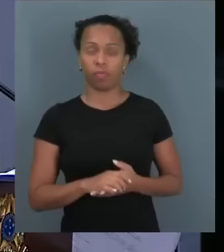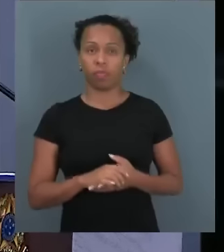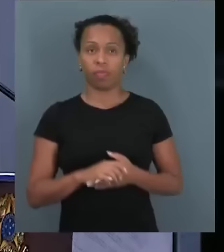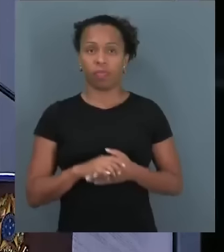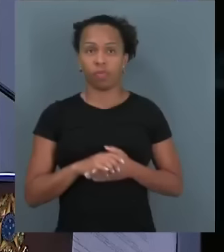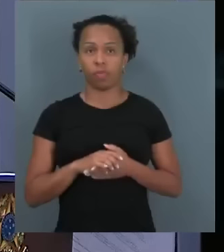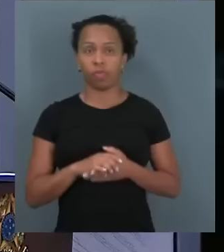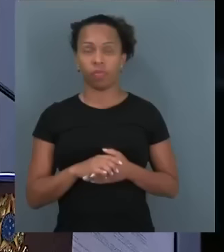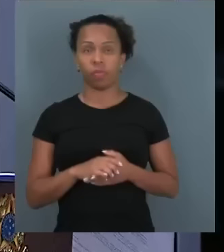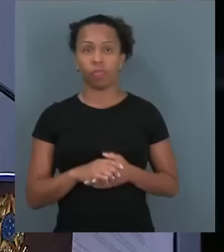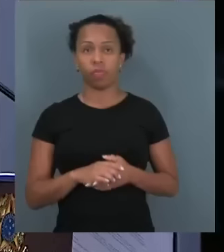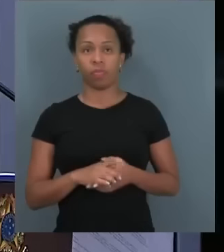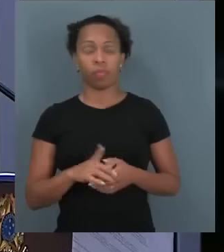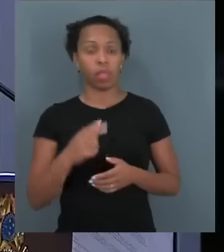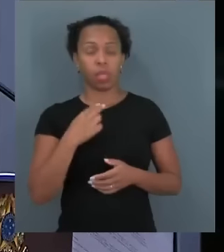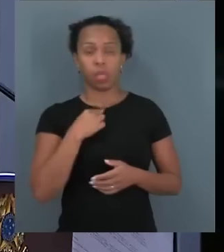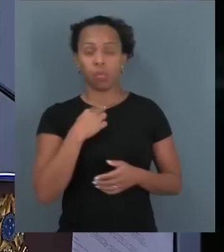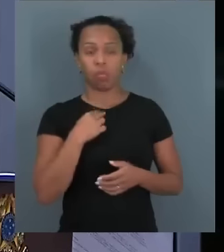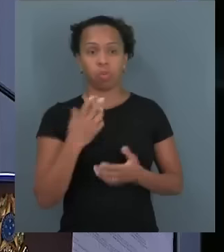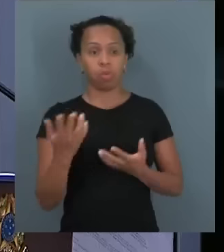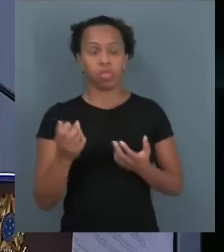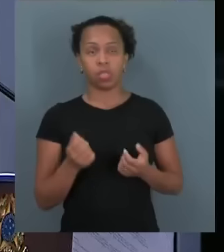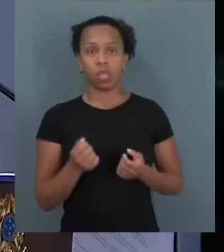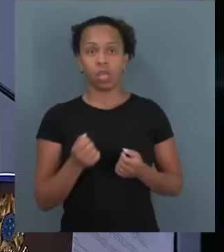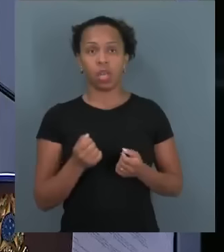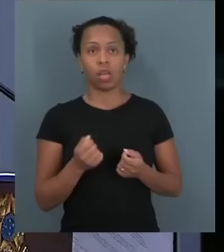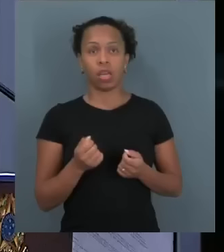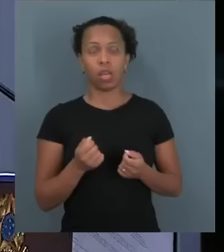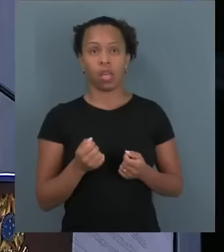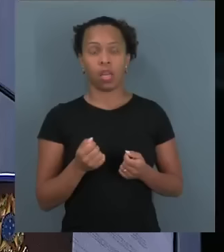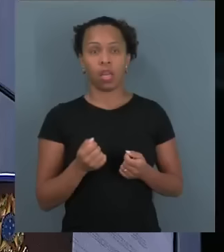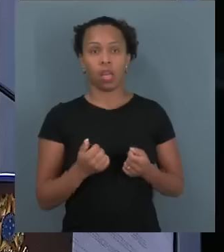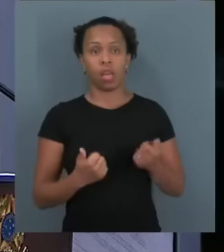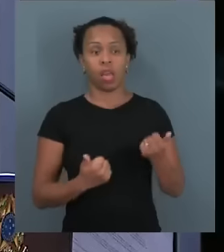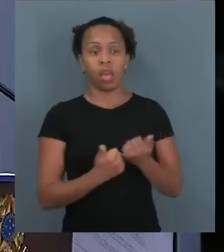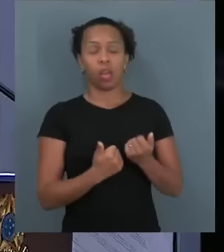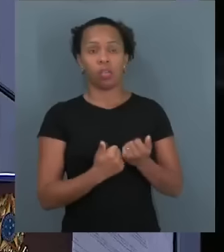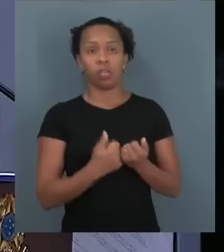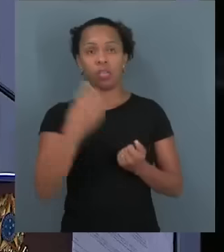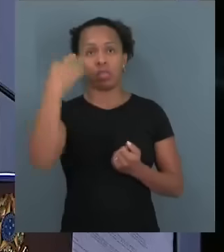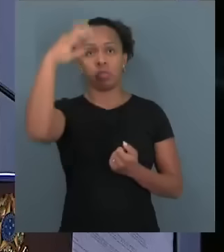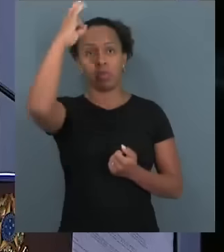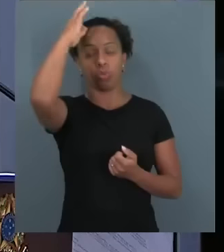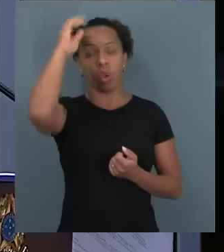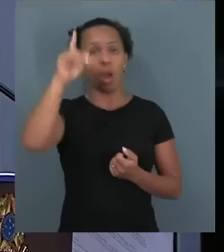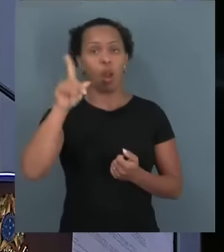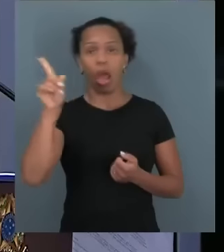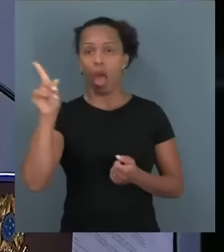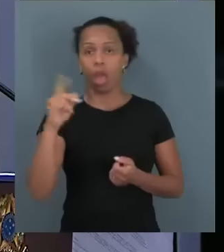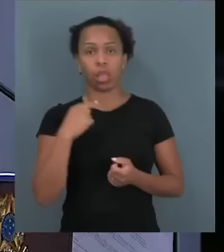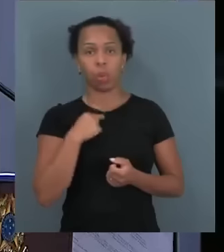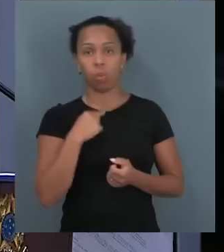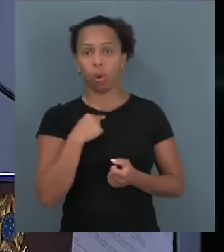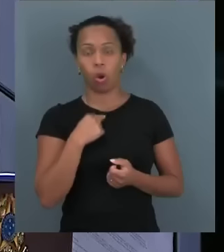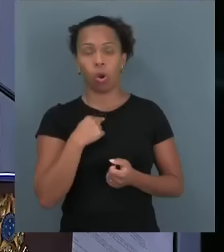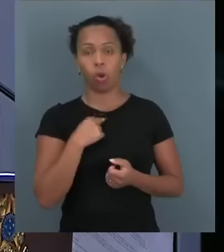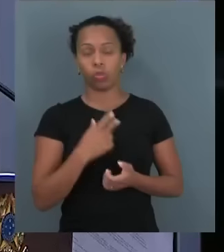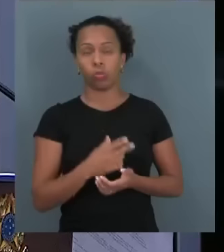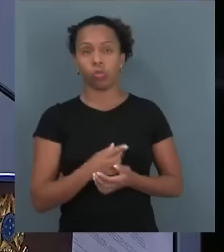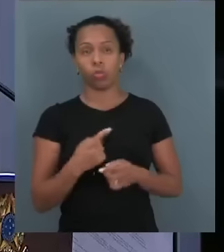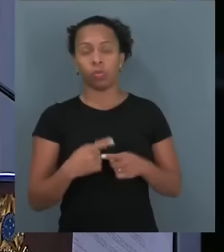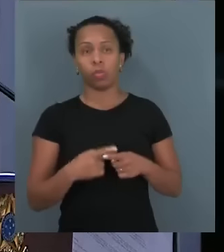Ele nem sequer pode receber auxílio espiritual, senadora Damares, lá. Ele não pode receber, porque